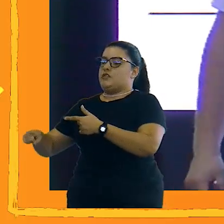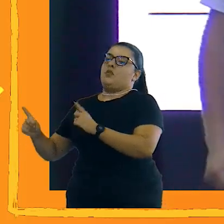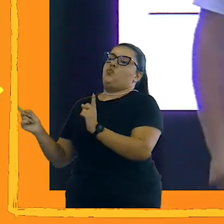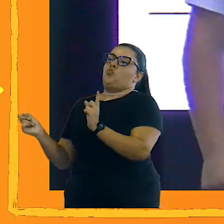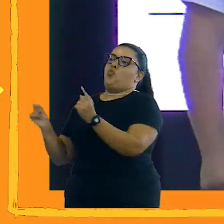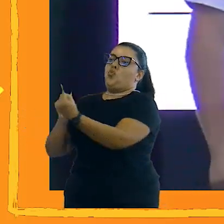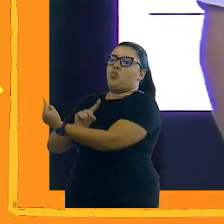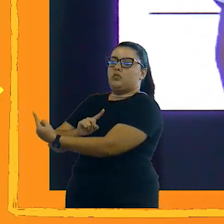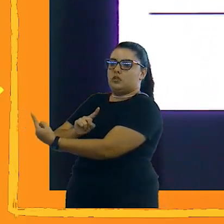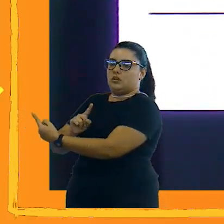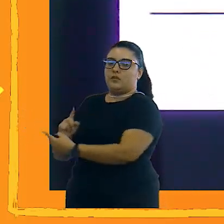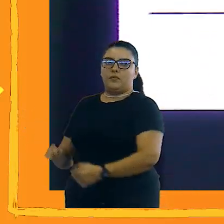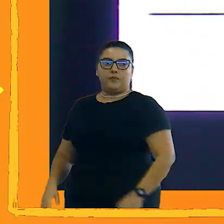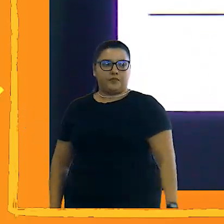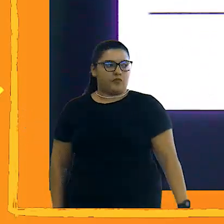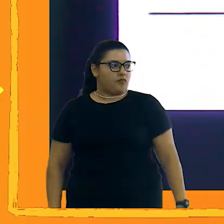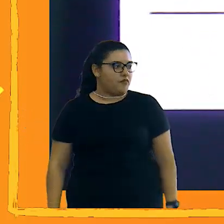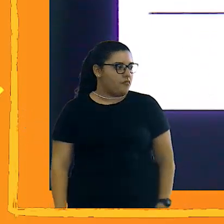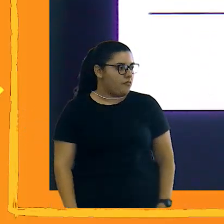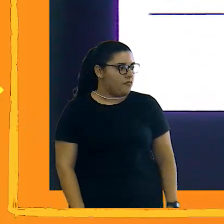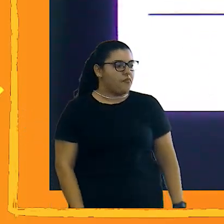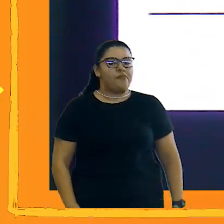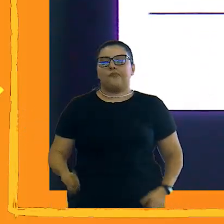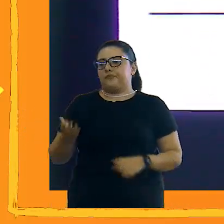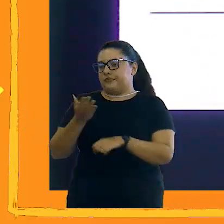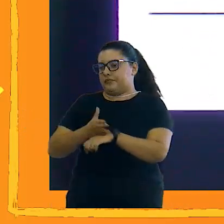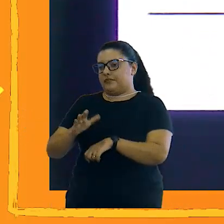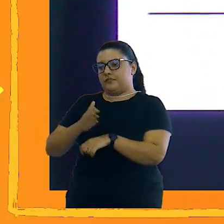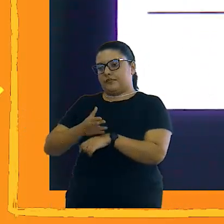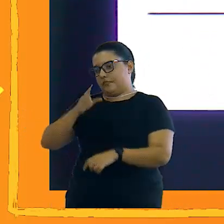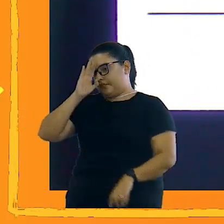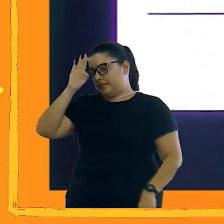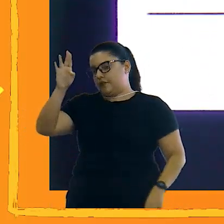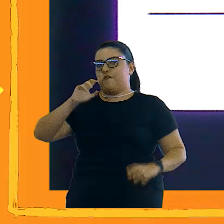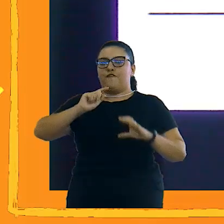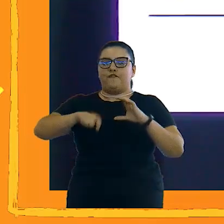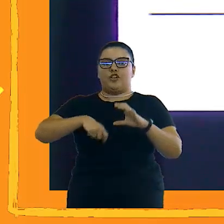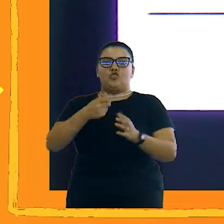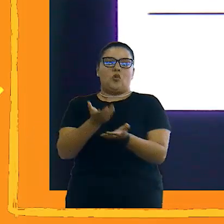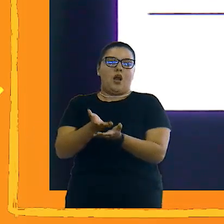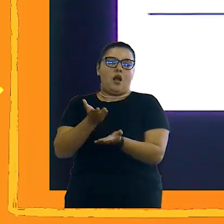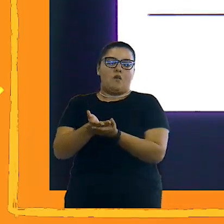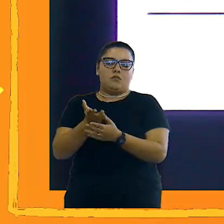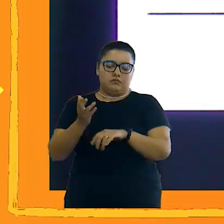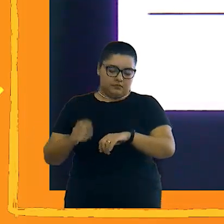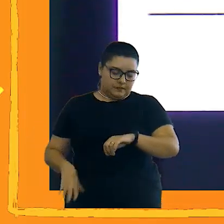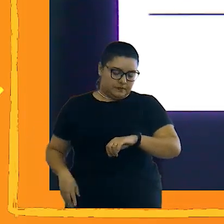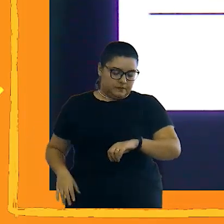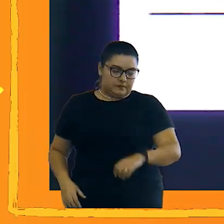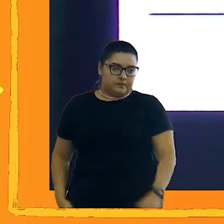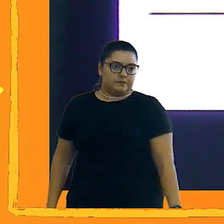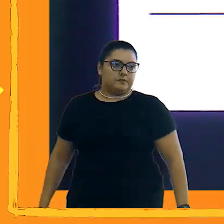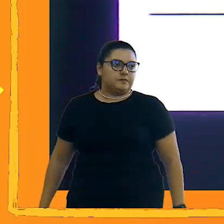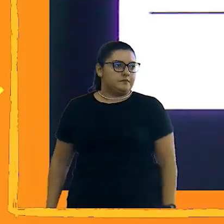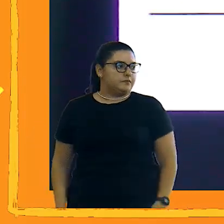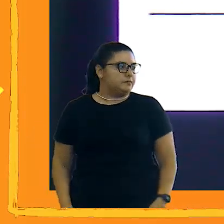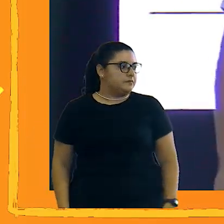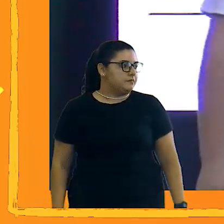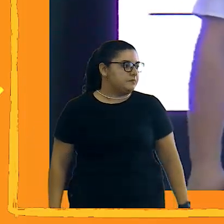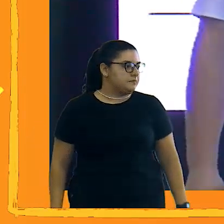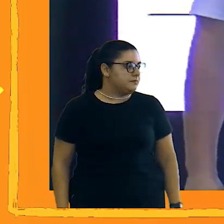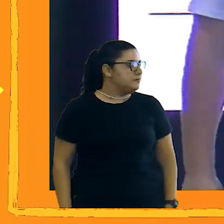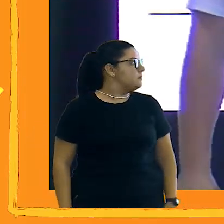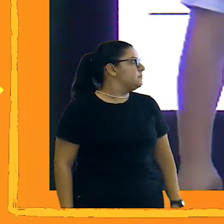proporcional E treina galera treina assiste vula em rela a isso isso aqui é uma questão quase certa na